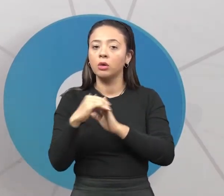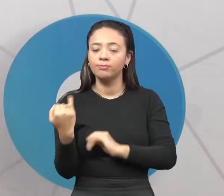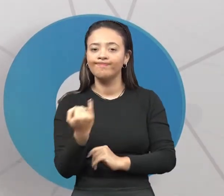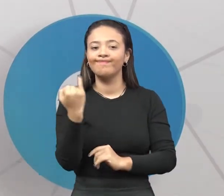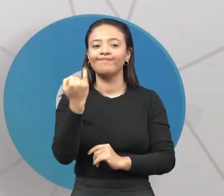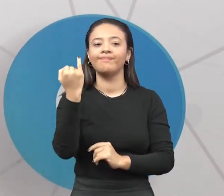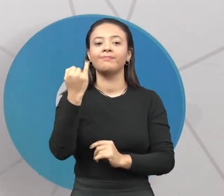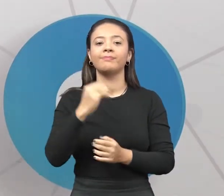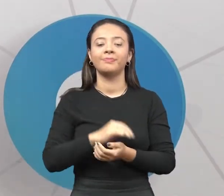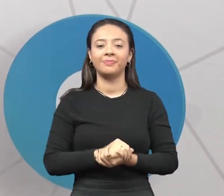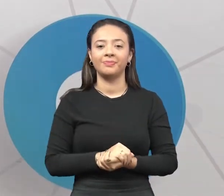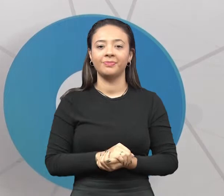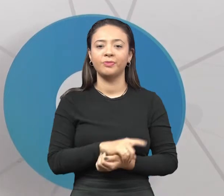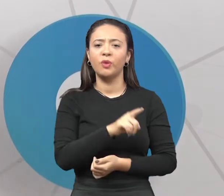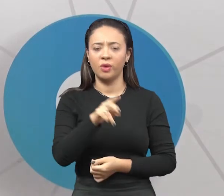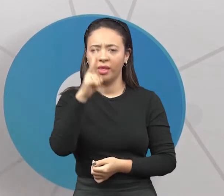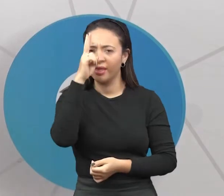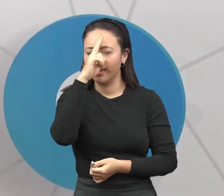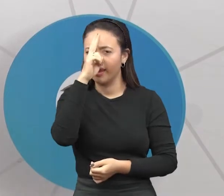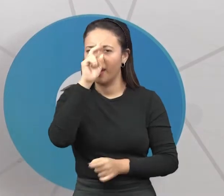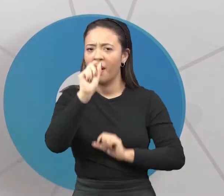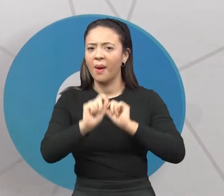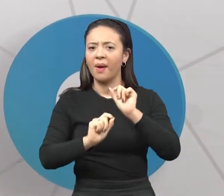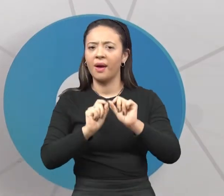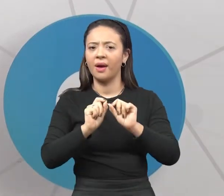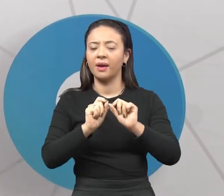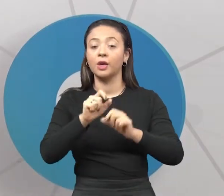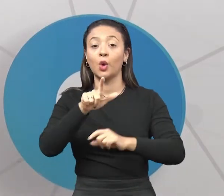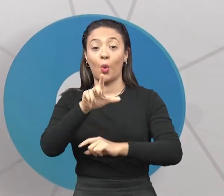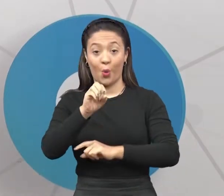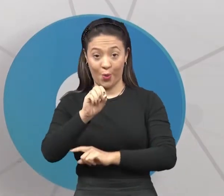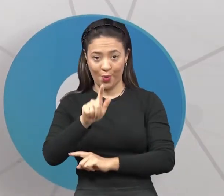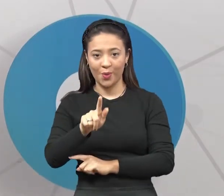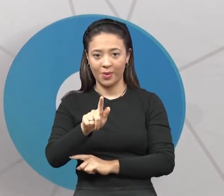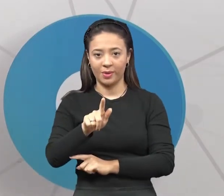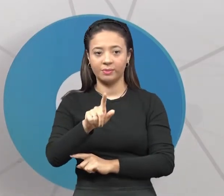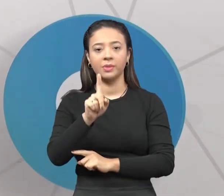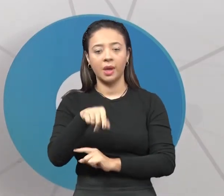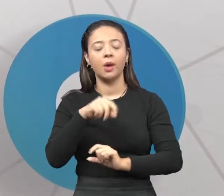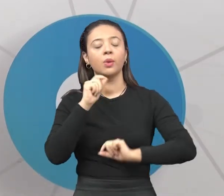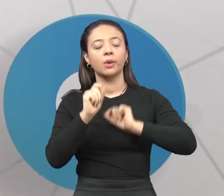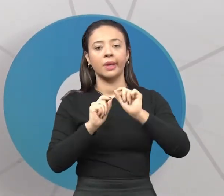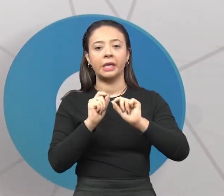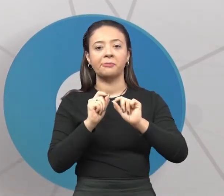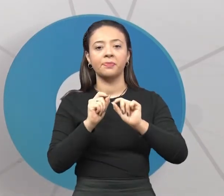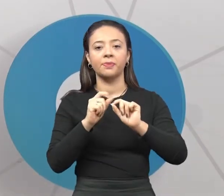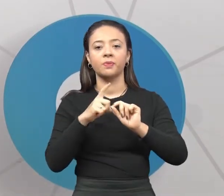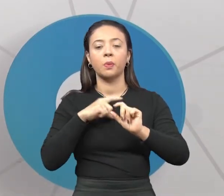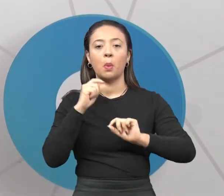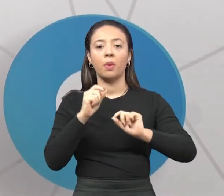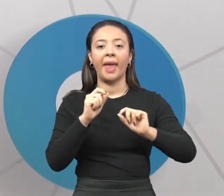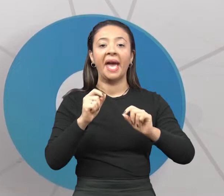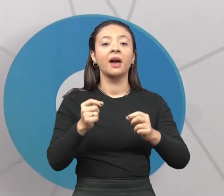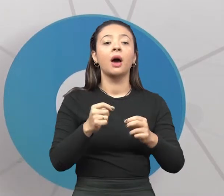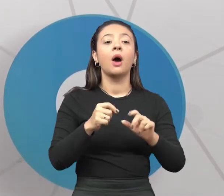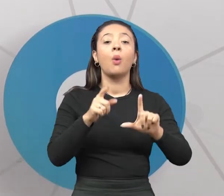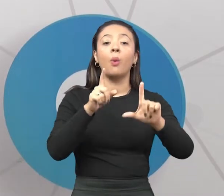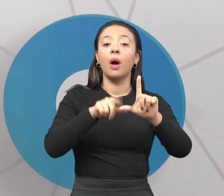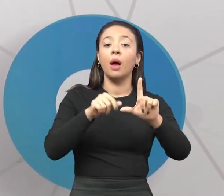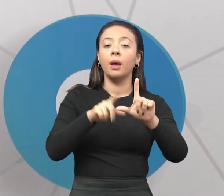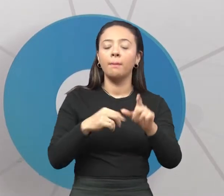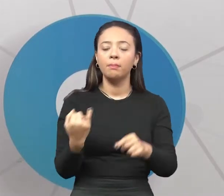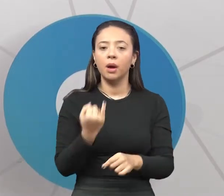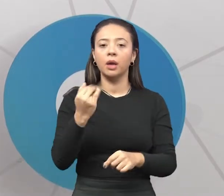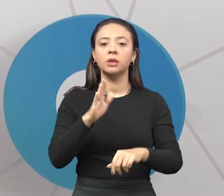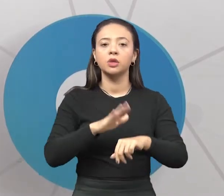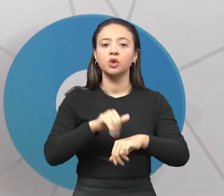básicos. Você deve lembrar que a função logarítmica é uma função cuja variável está no seu